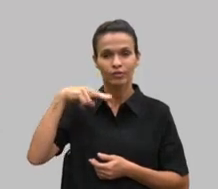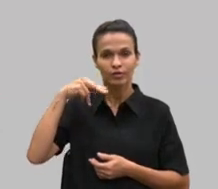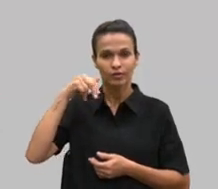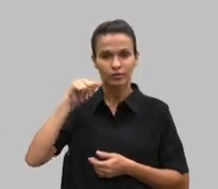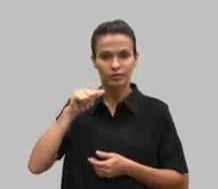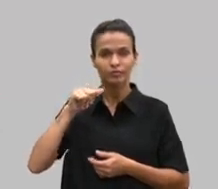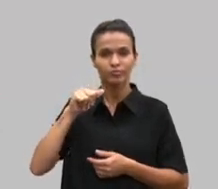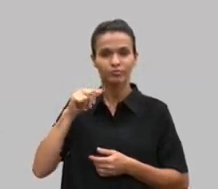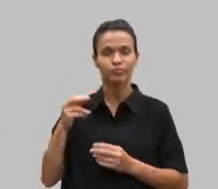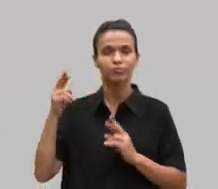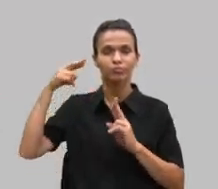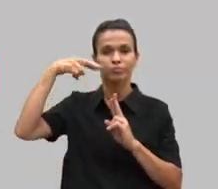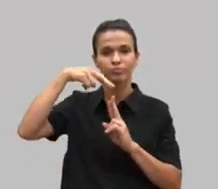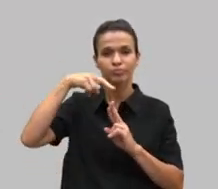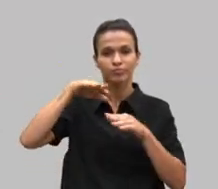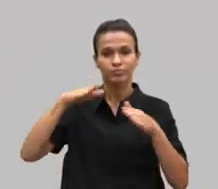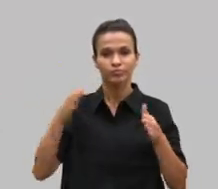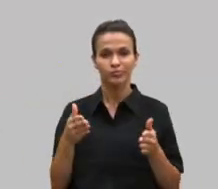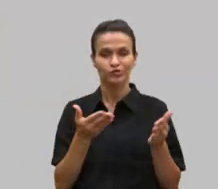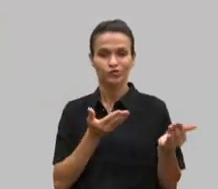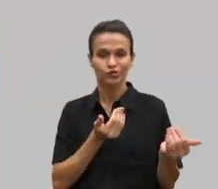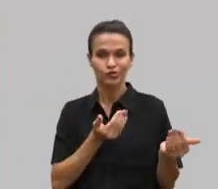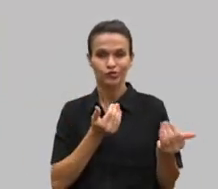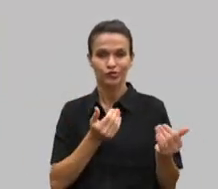jovem da Assembleia de Minas